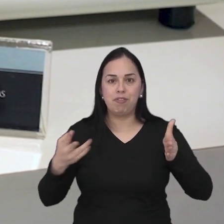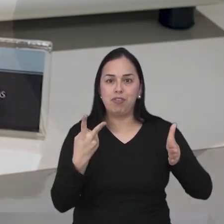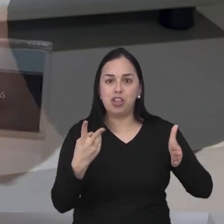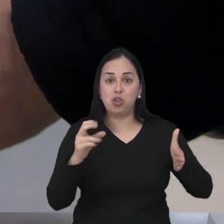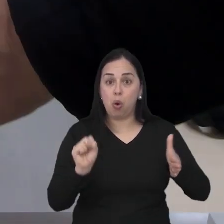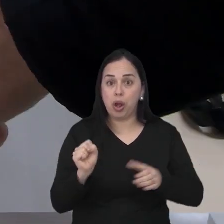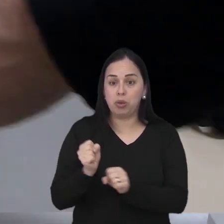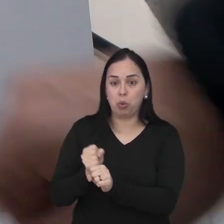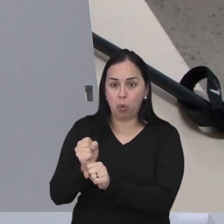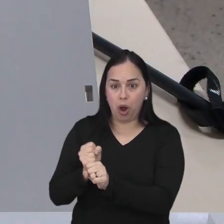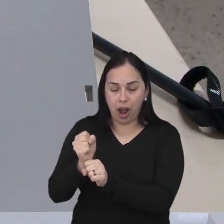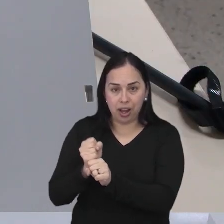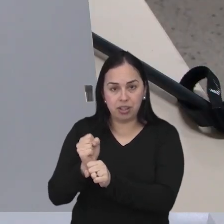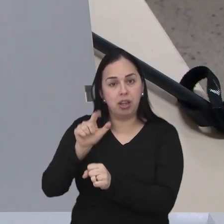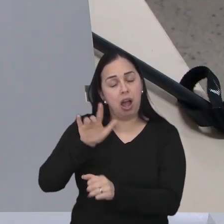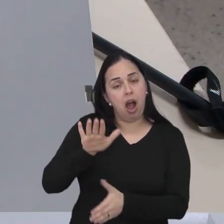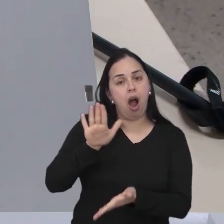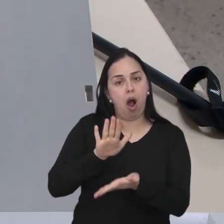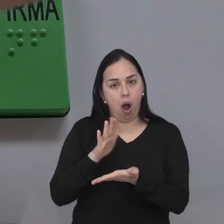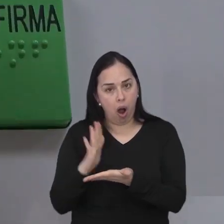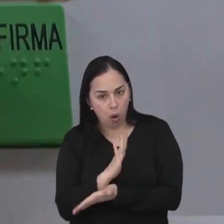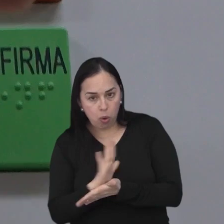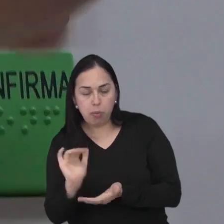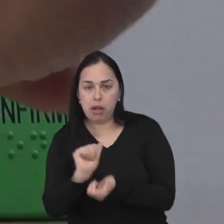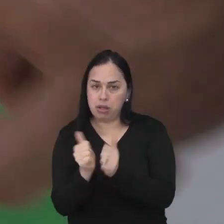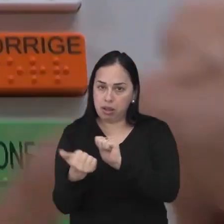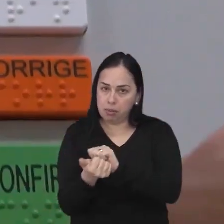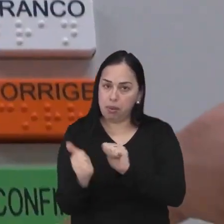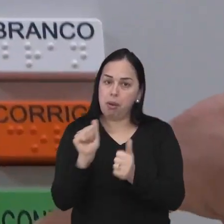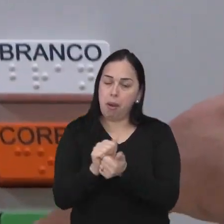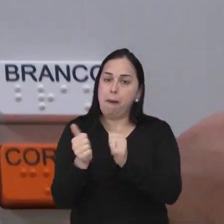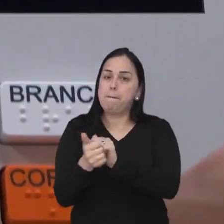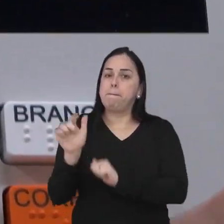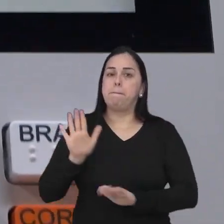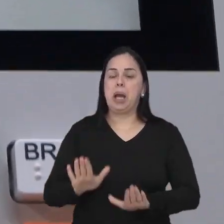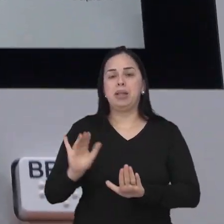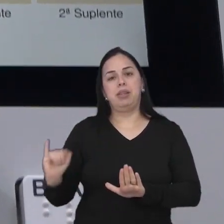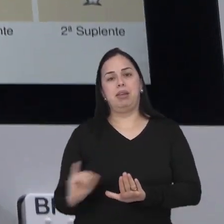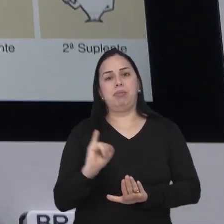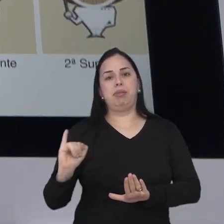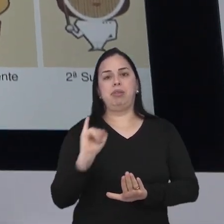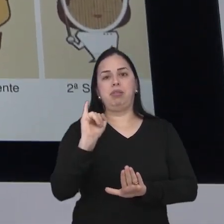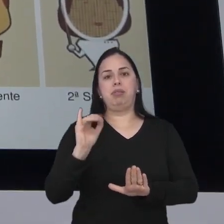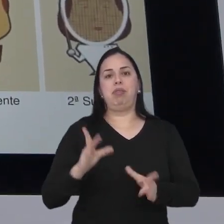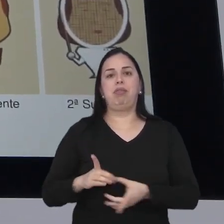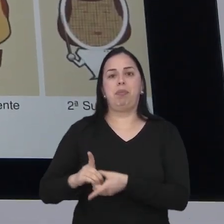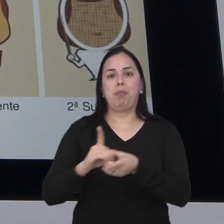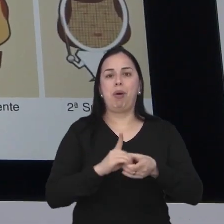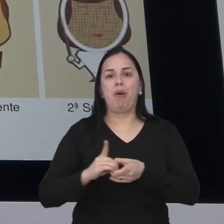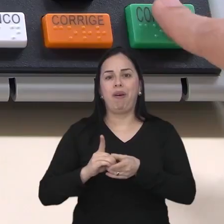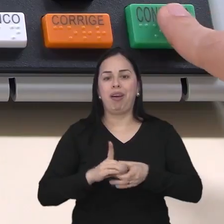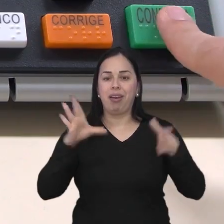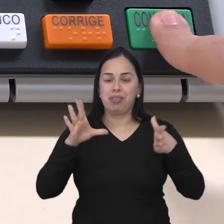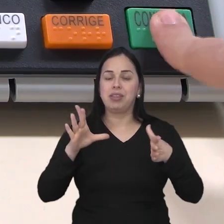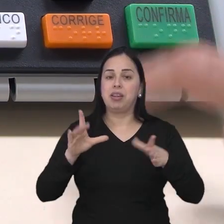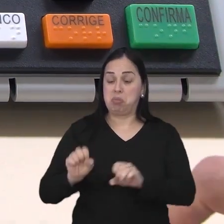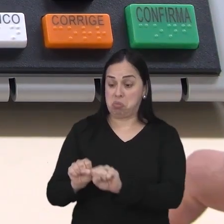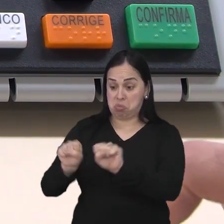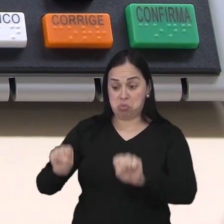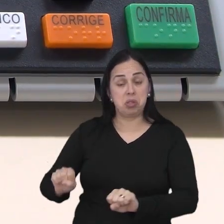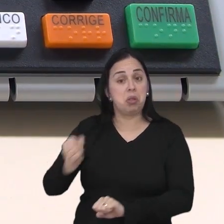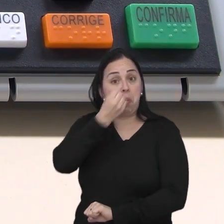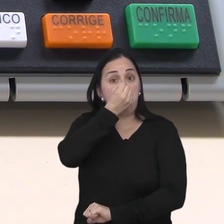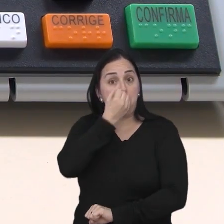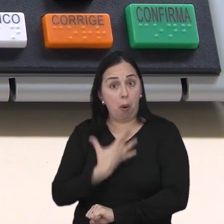da criação, com atualizações aqui ou ali, as urnas continuam exercendo o papel de garantir a democracia. Um